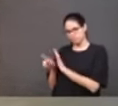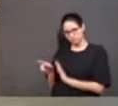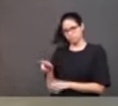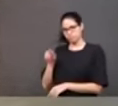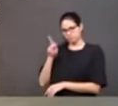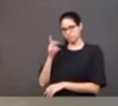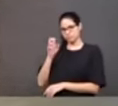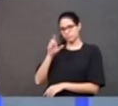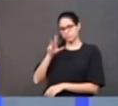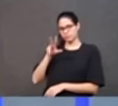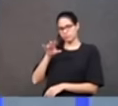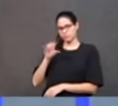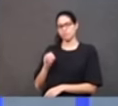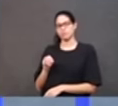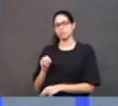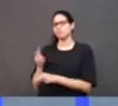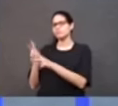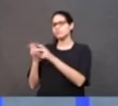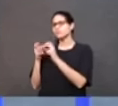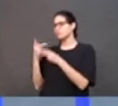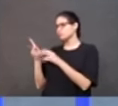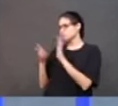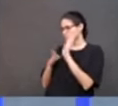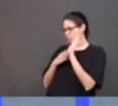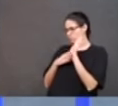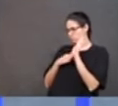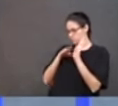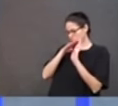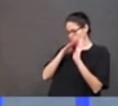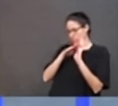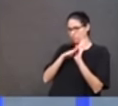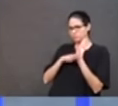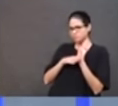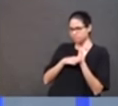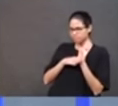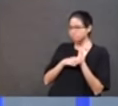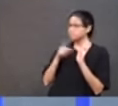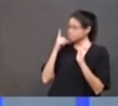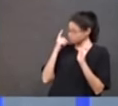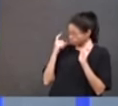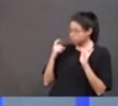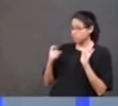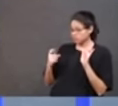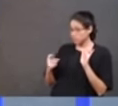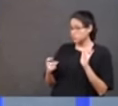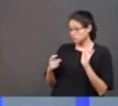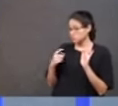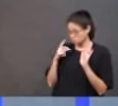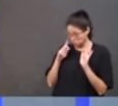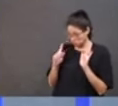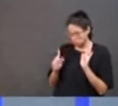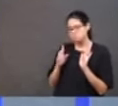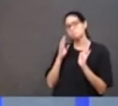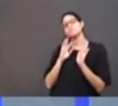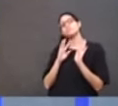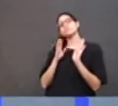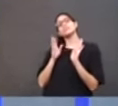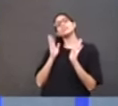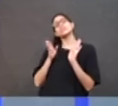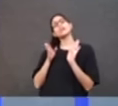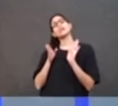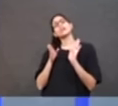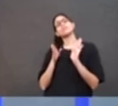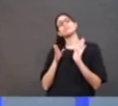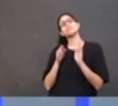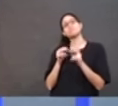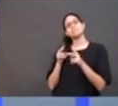olhando o seu plano de trabalho, muito interessante, inclusive, já tive a oportunidade de